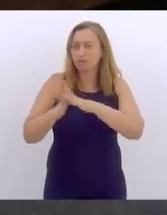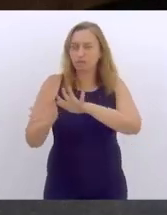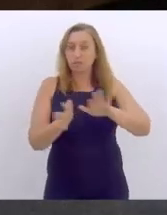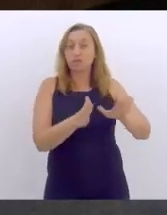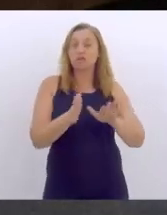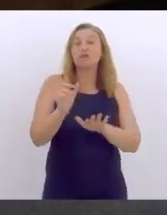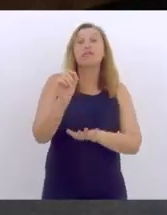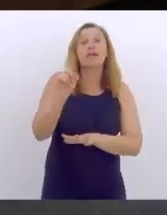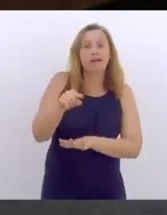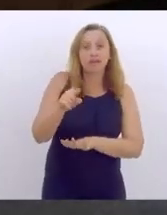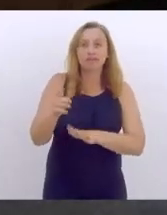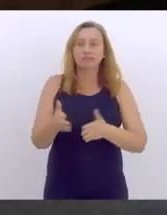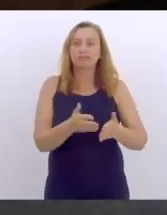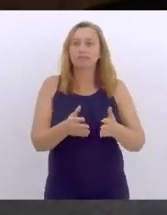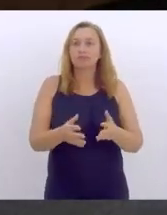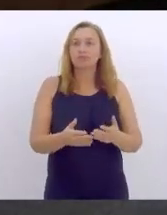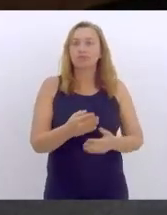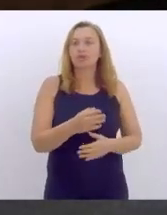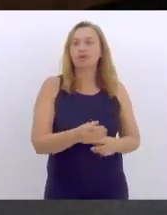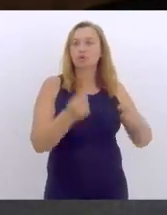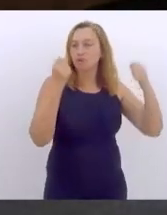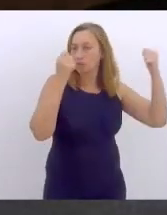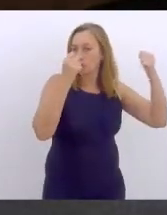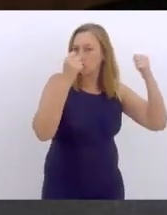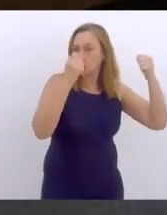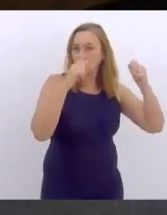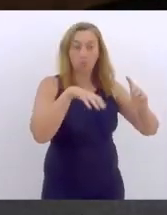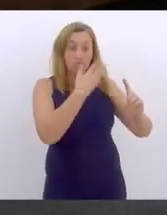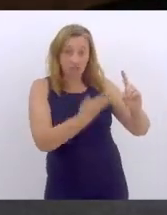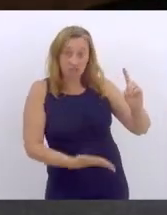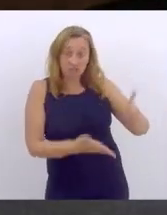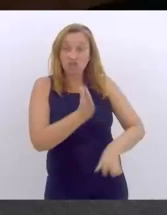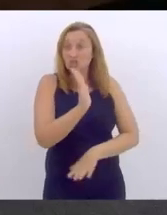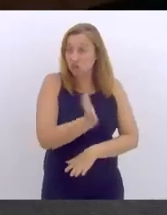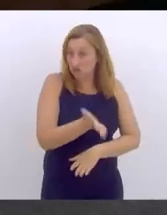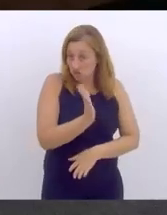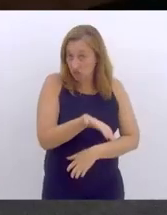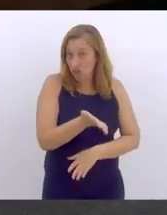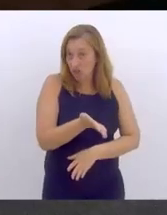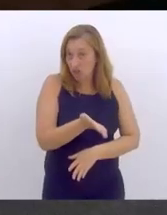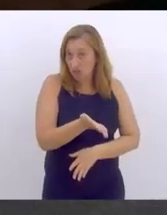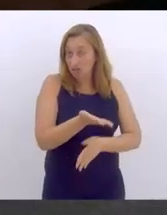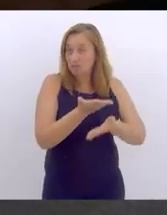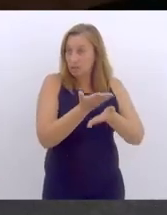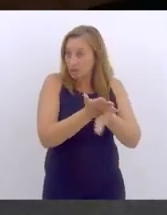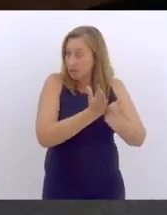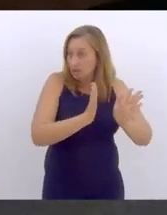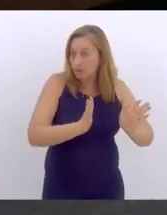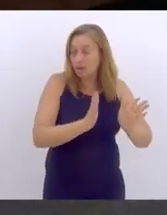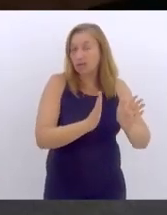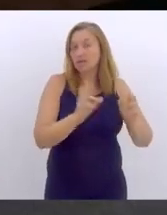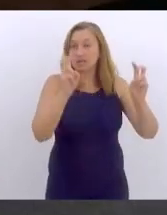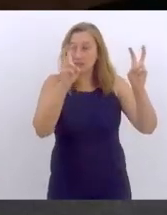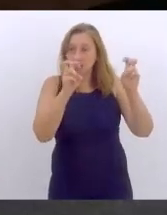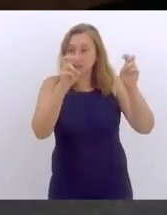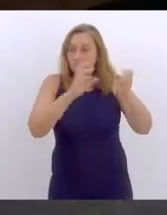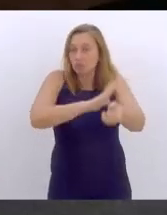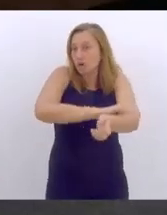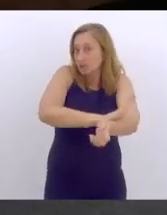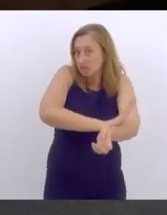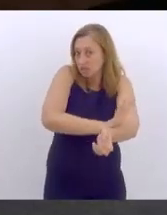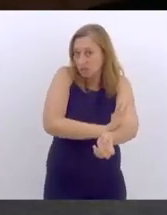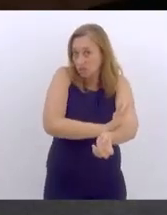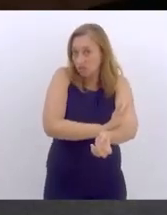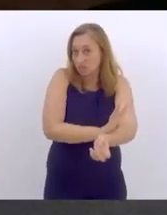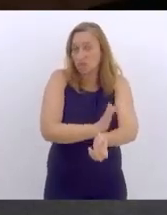seria que as torcidas que foram homenageadas aqui já baniram essas questões. Seria o racismo,